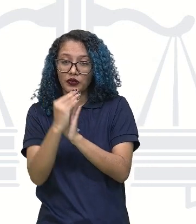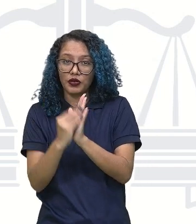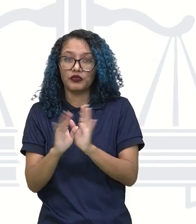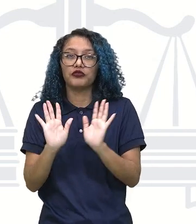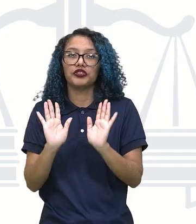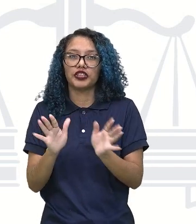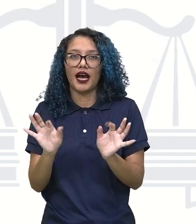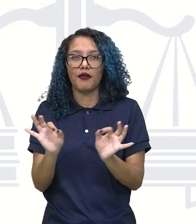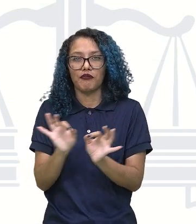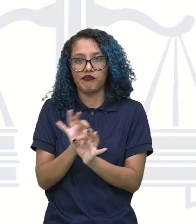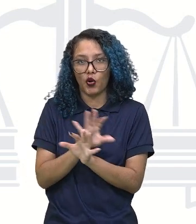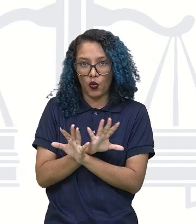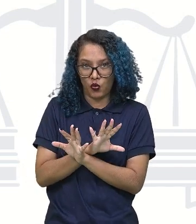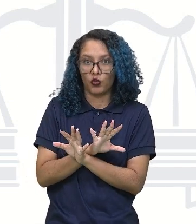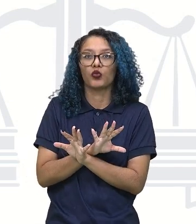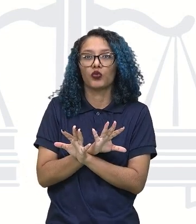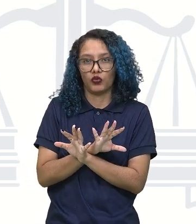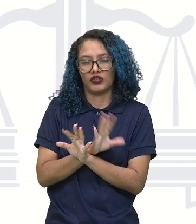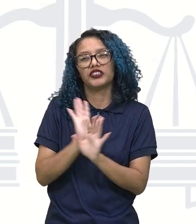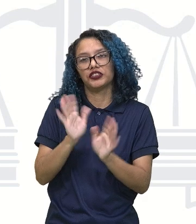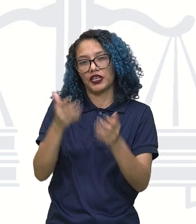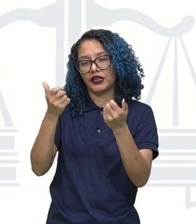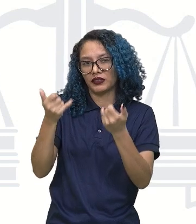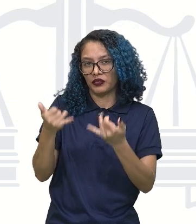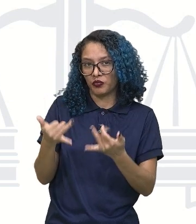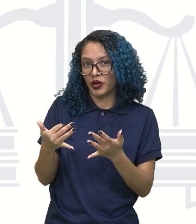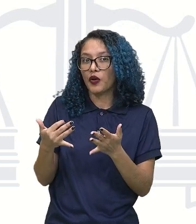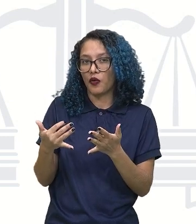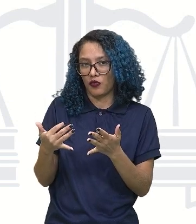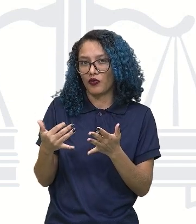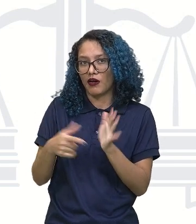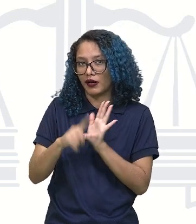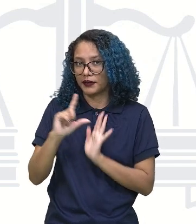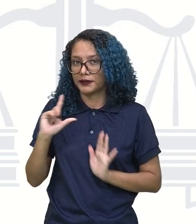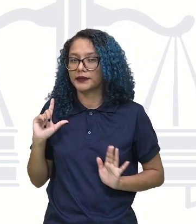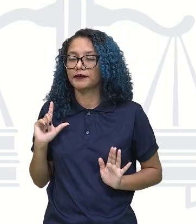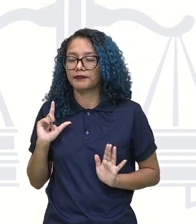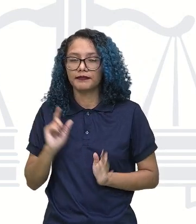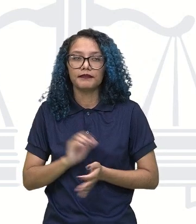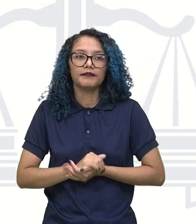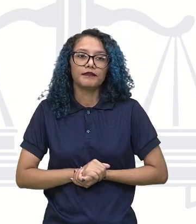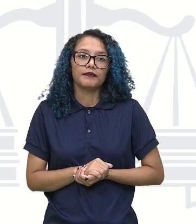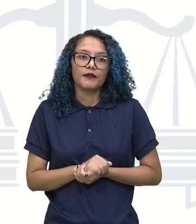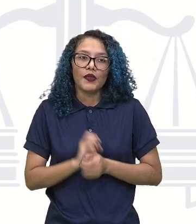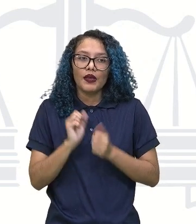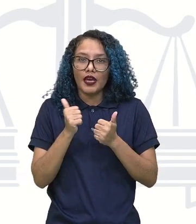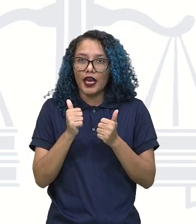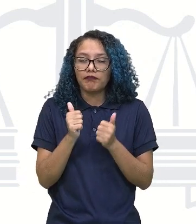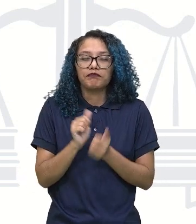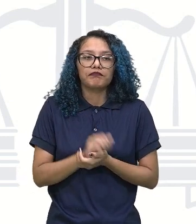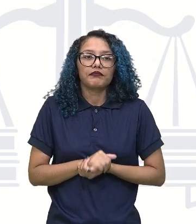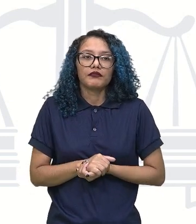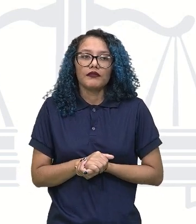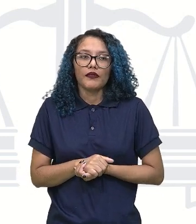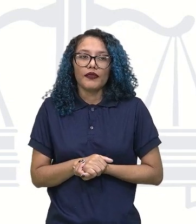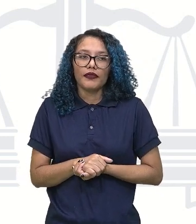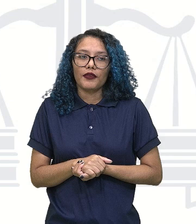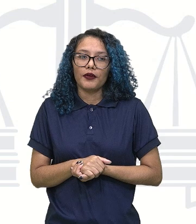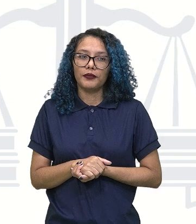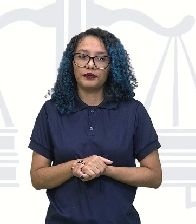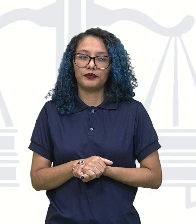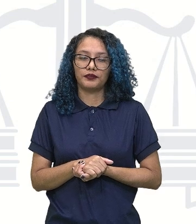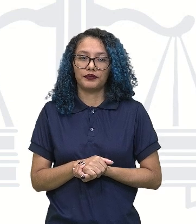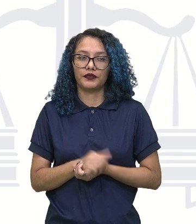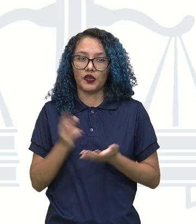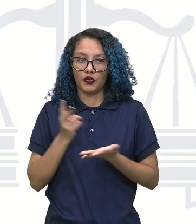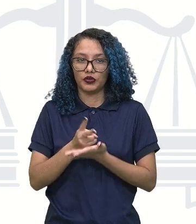gente já reforçou. Sim. Né? É um passo a passo. Acredito que quanto a isso, não há dúvidas. E aí, olha, os tipos